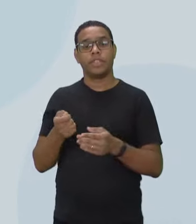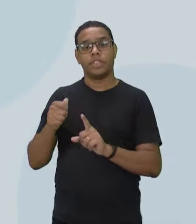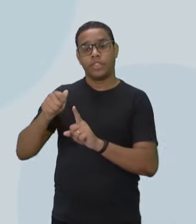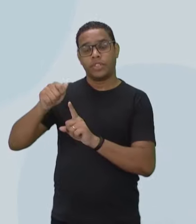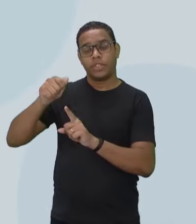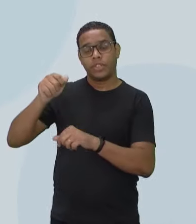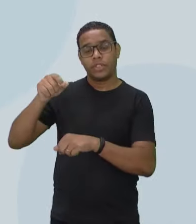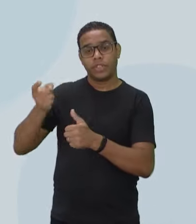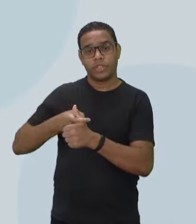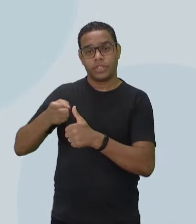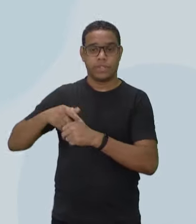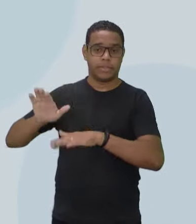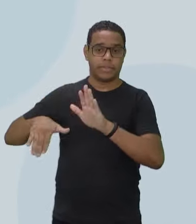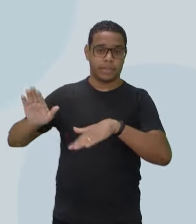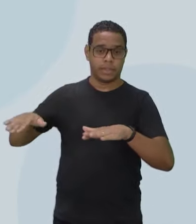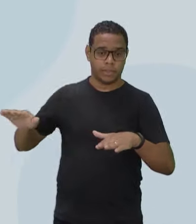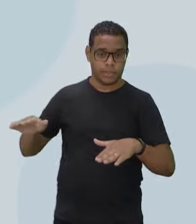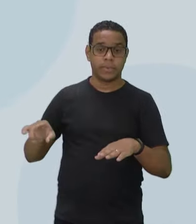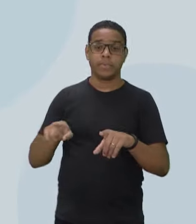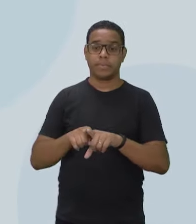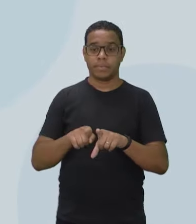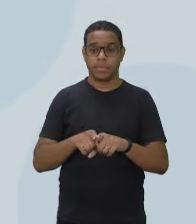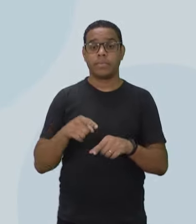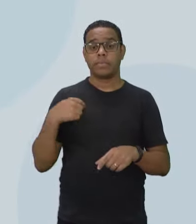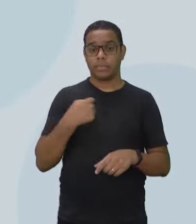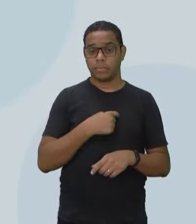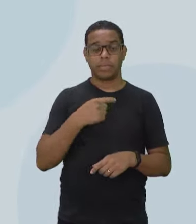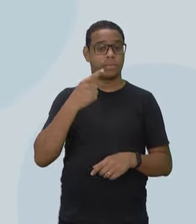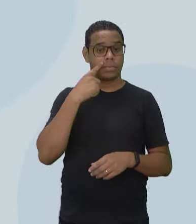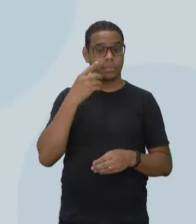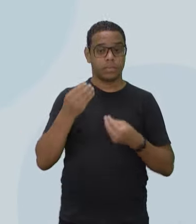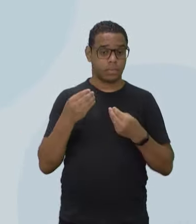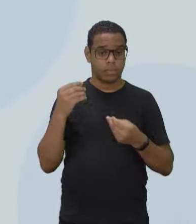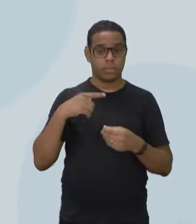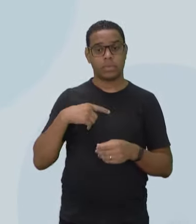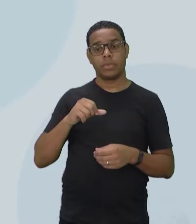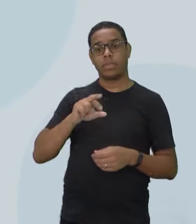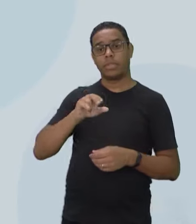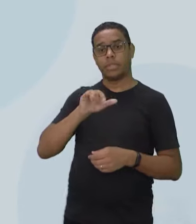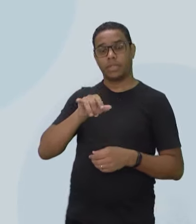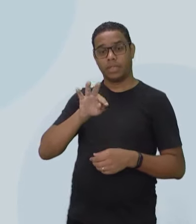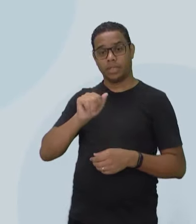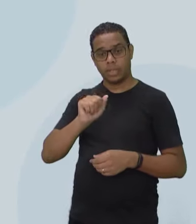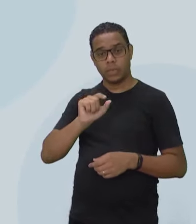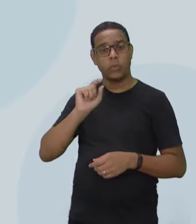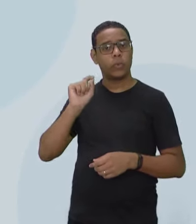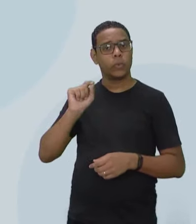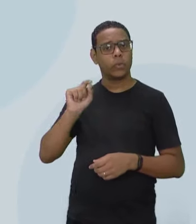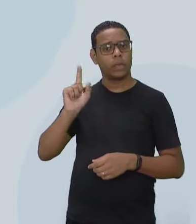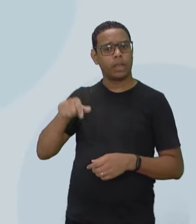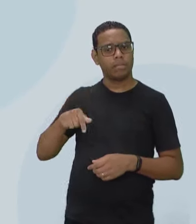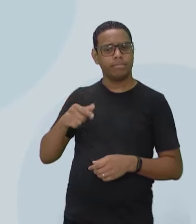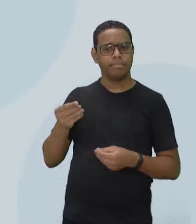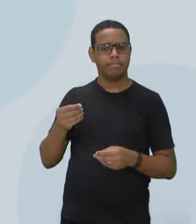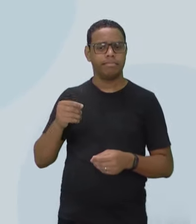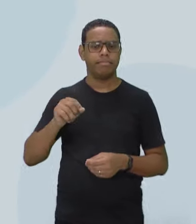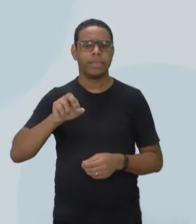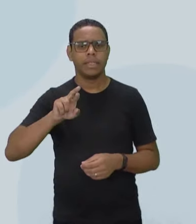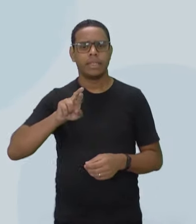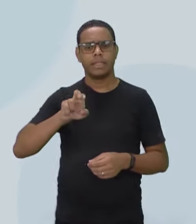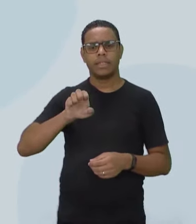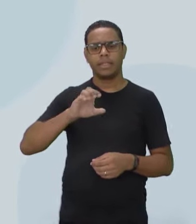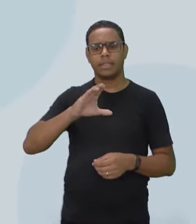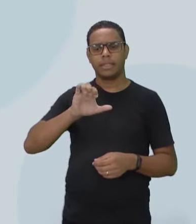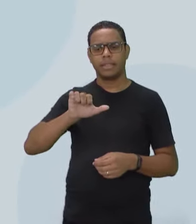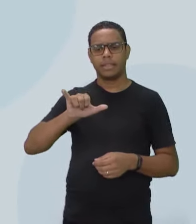despesas variáveis e ainda a gente vai ver o que é receita, o que é aí, qual cartinha